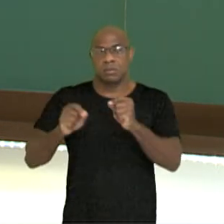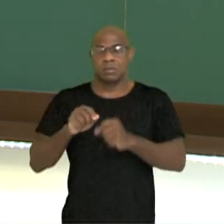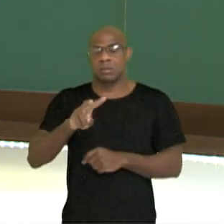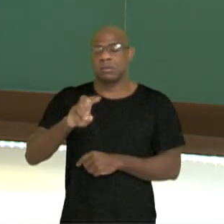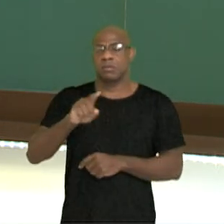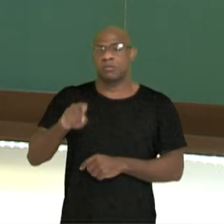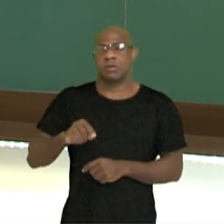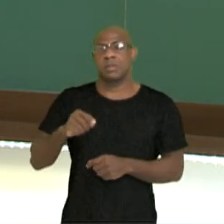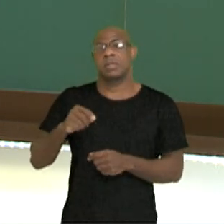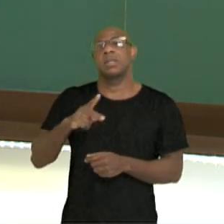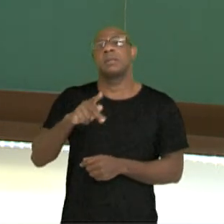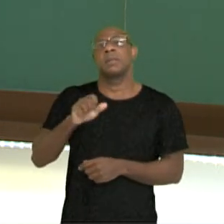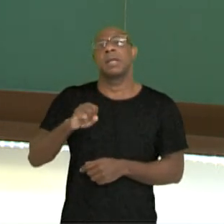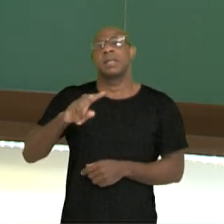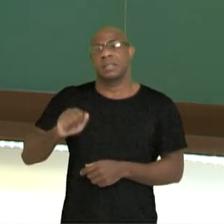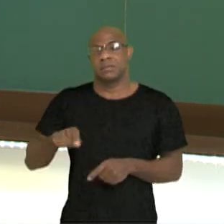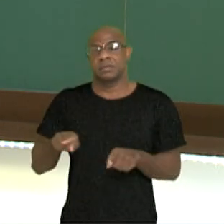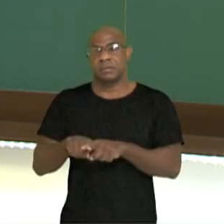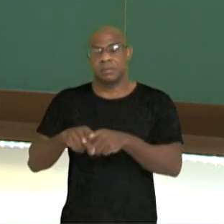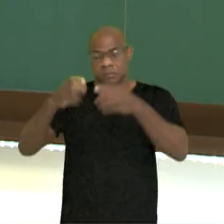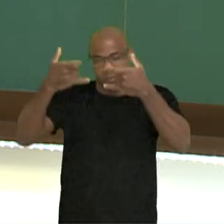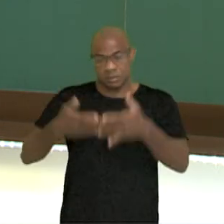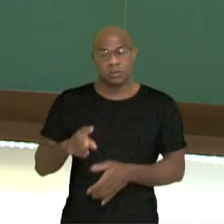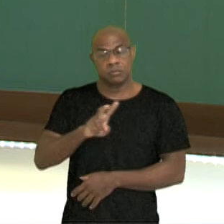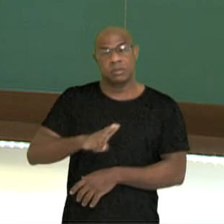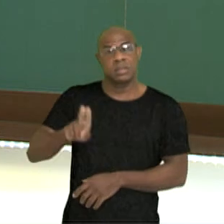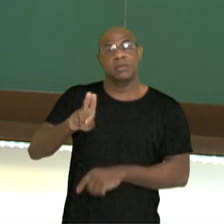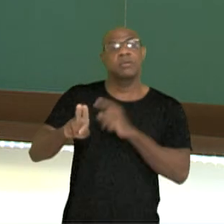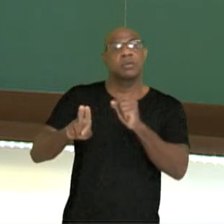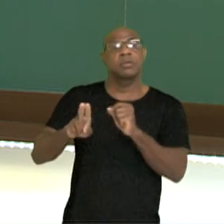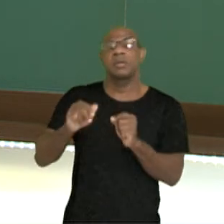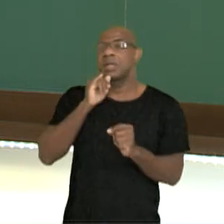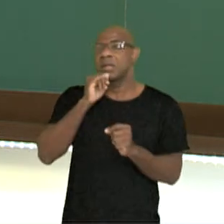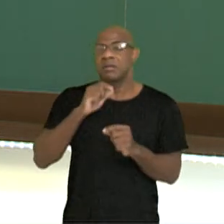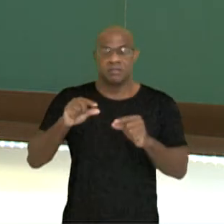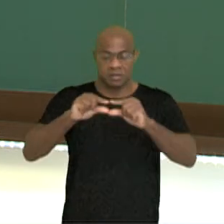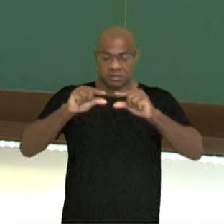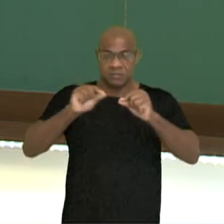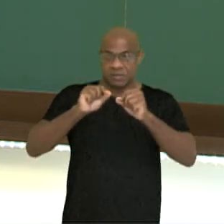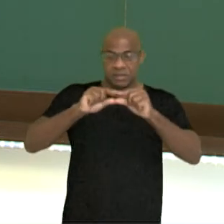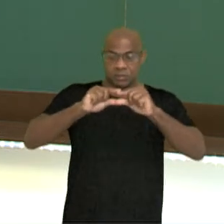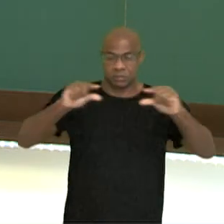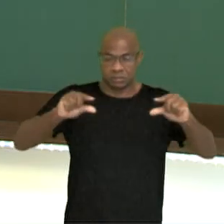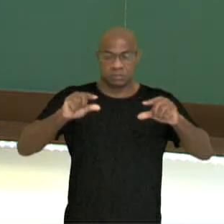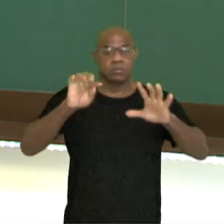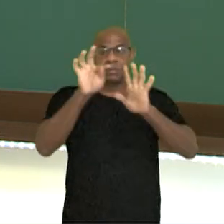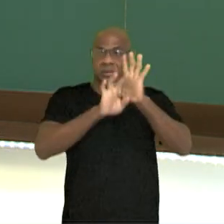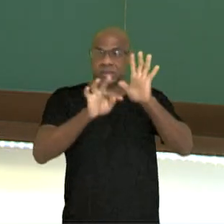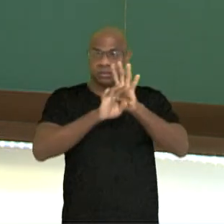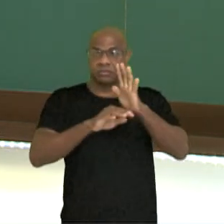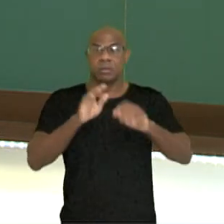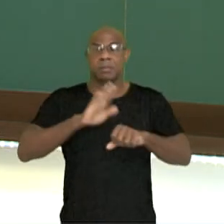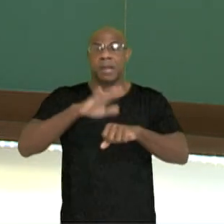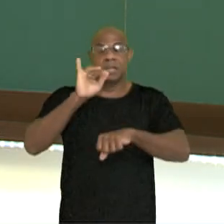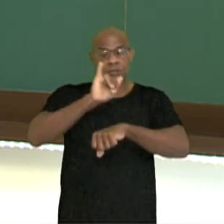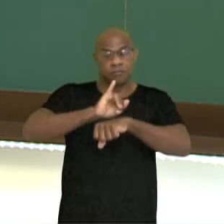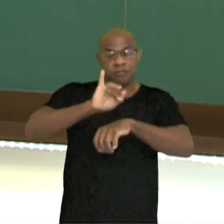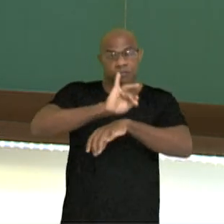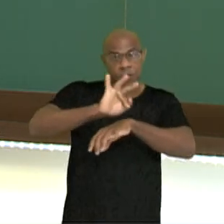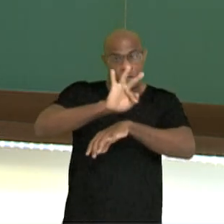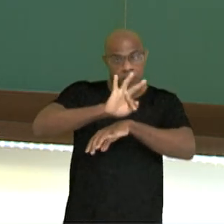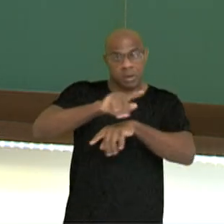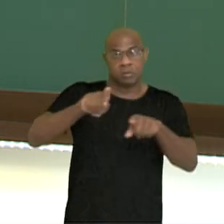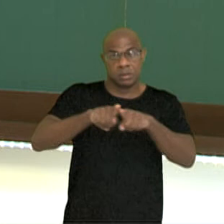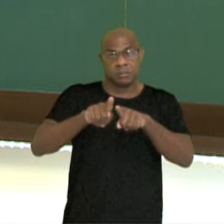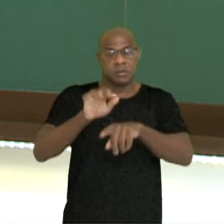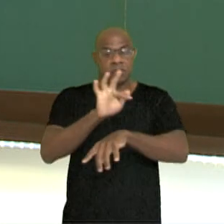compreensão textual. Lembrando que a voz passiva é utilizada quando se quer fazer um texto mais formal, quando o foco da frase